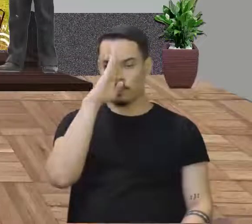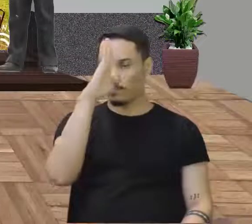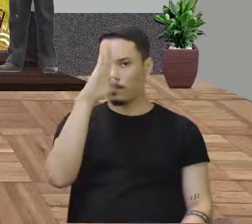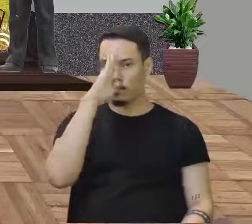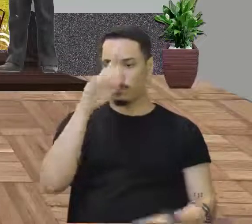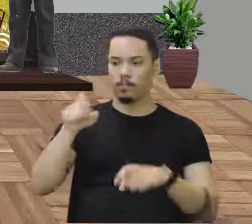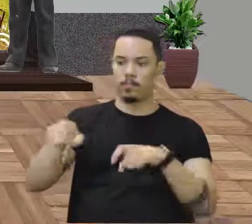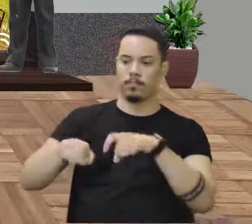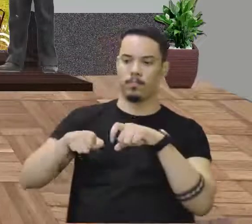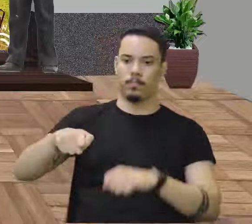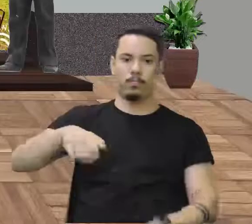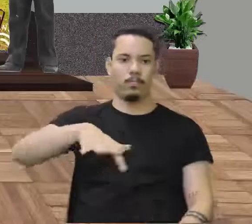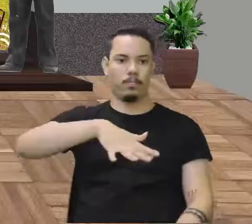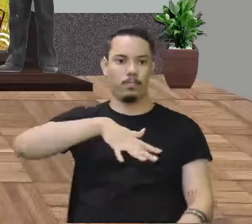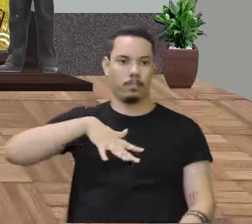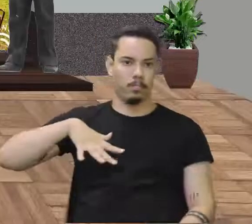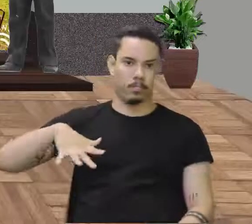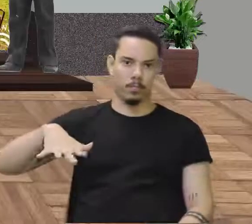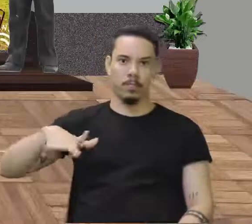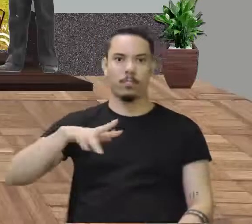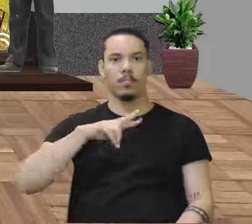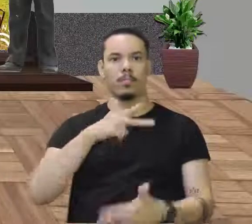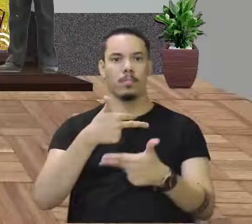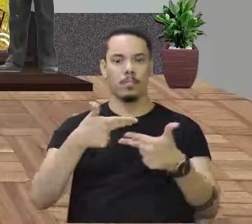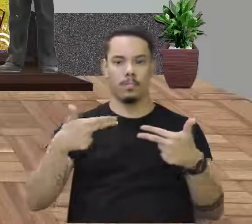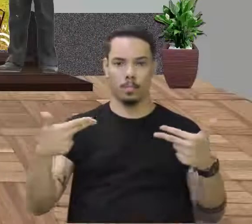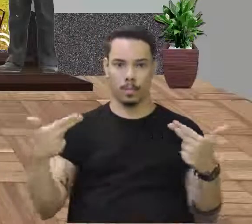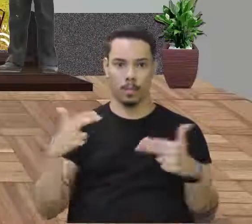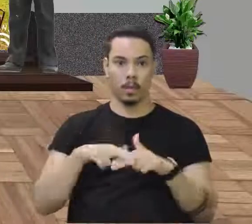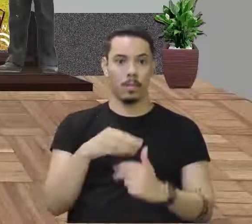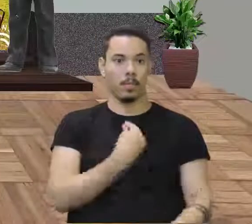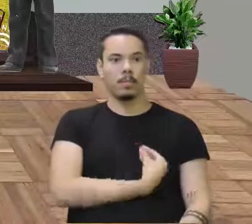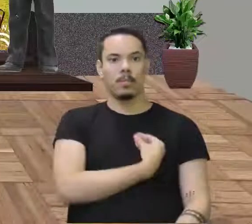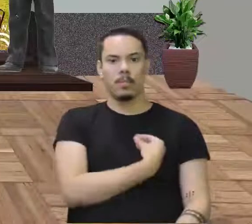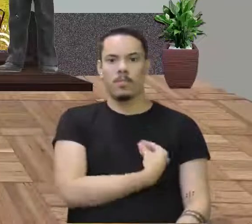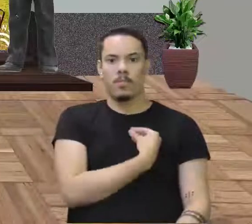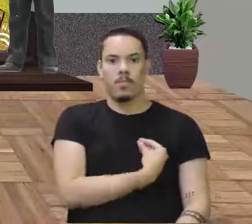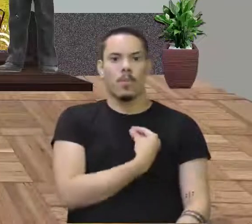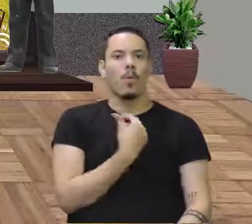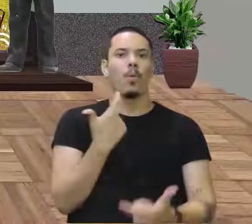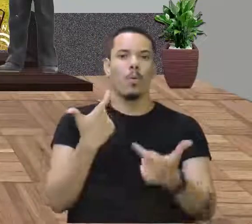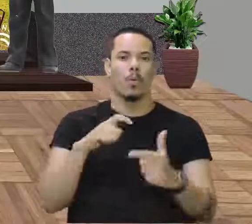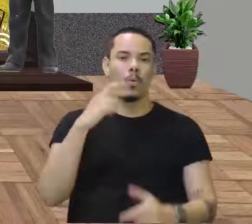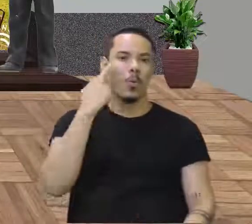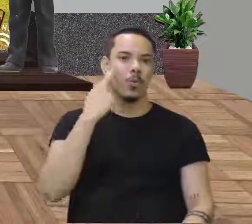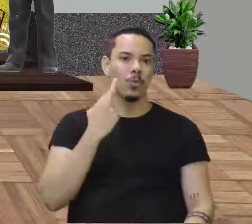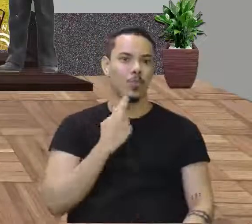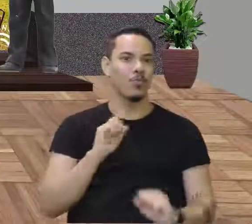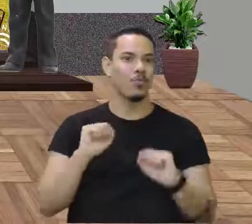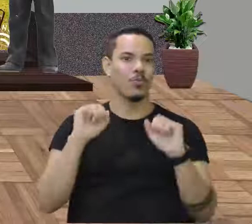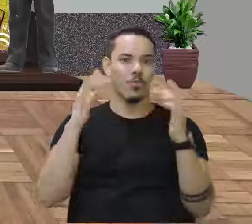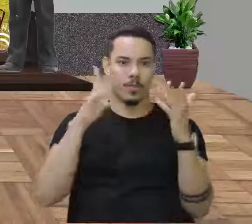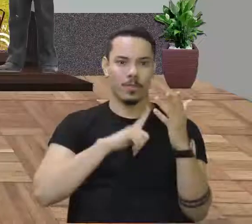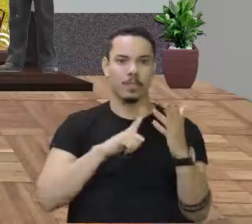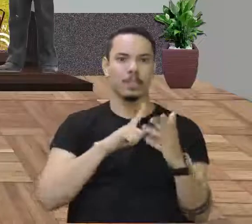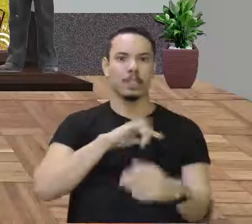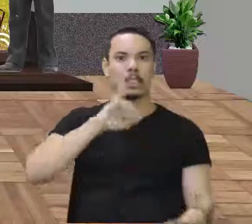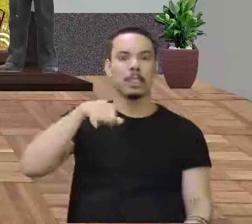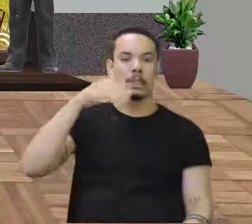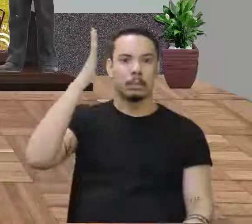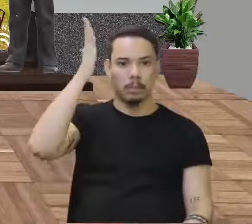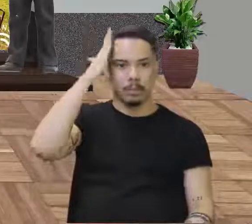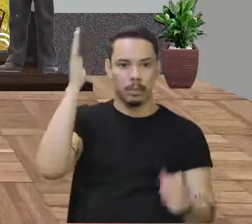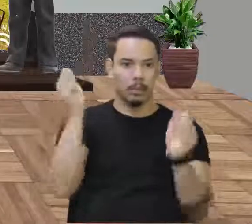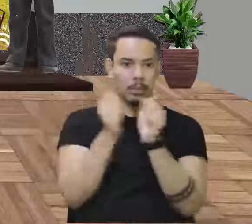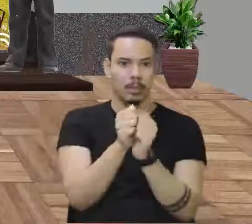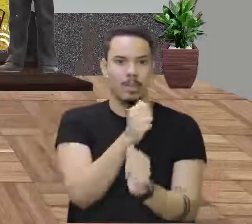agrícola, agropecuária, que está presente na Rondônia Rural Show, onde nós tivemos ali em Ji-Paraná, com os